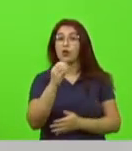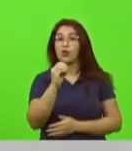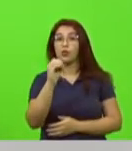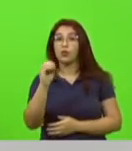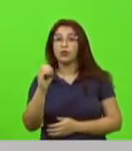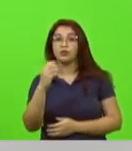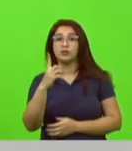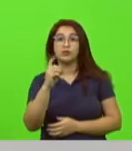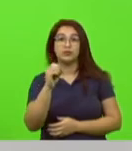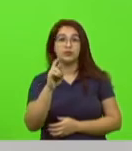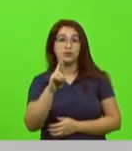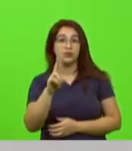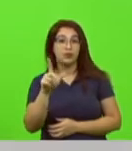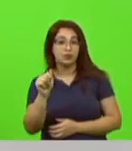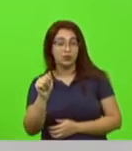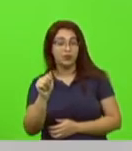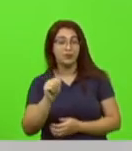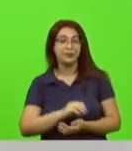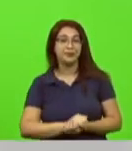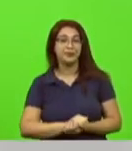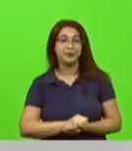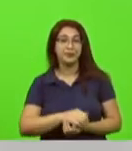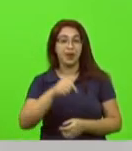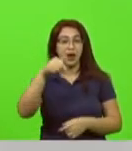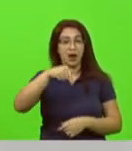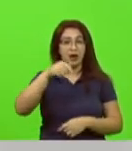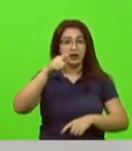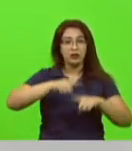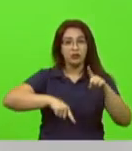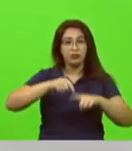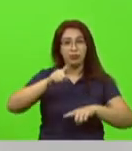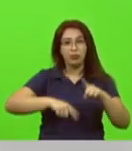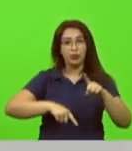O nosso produto interno bruto, em 2002, deputado, era